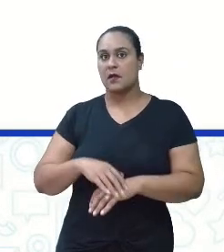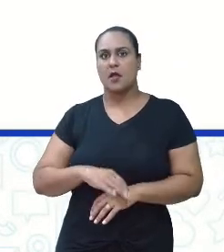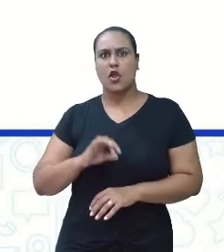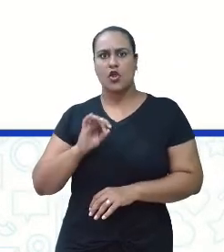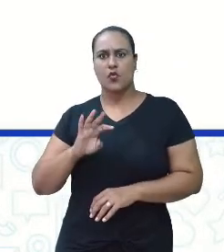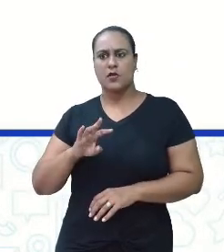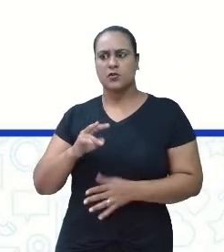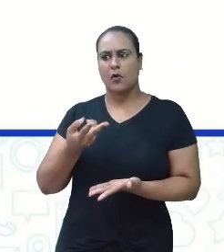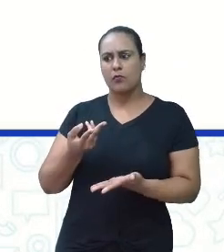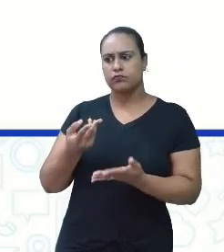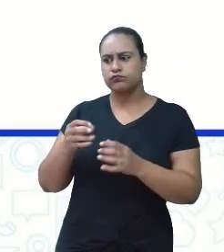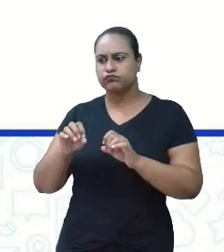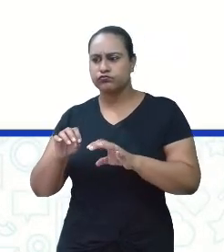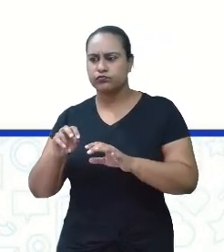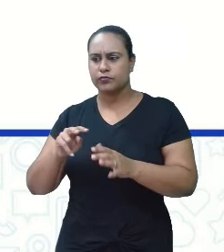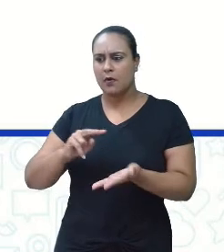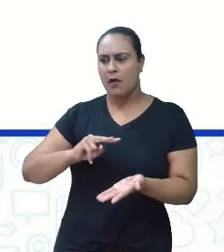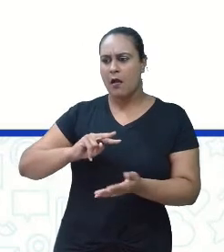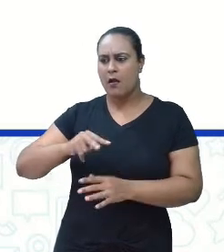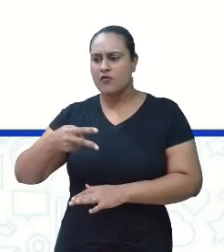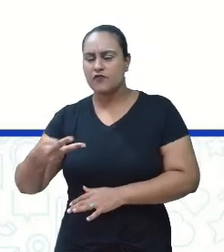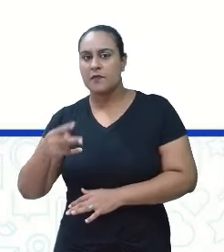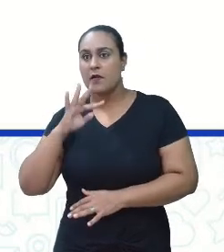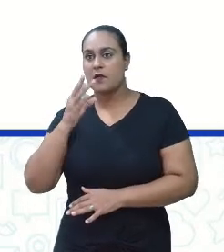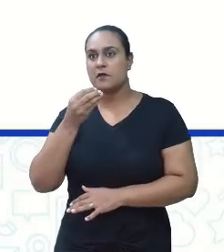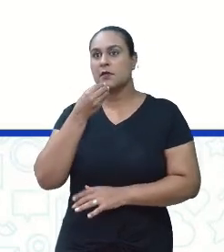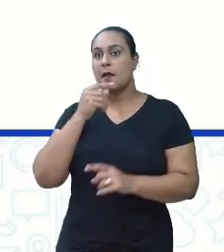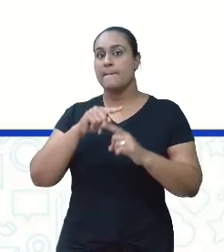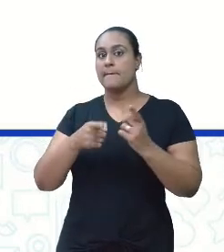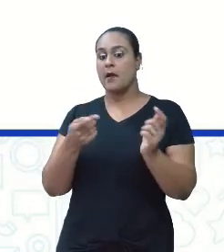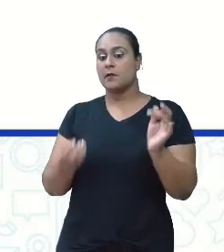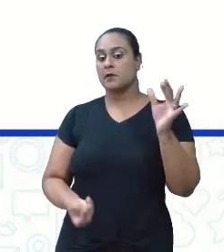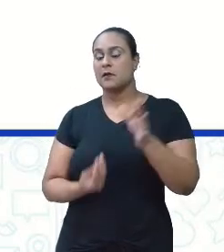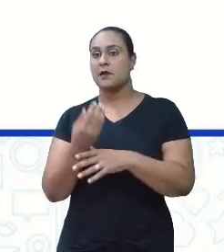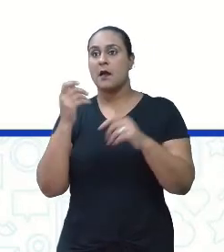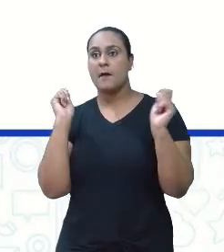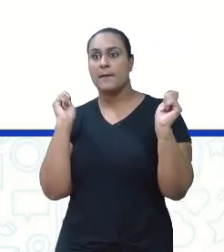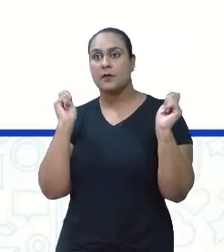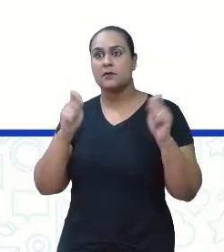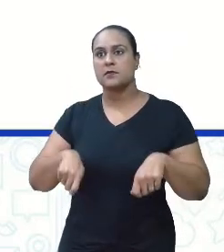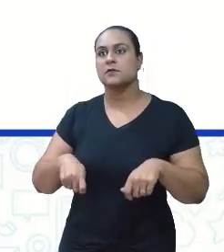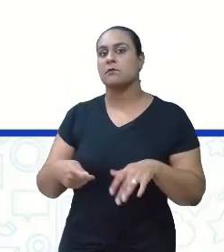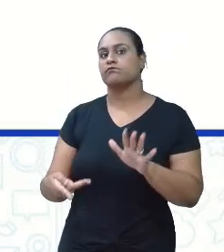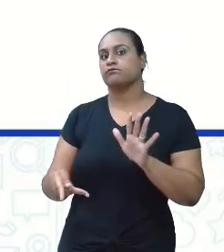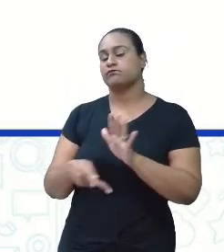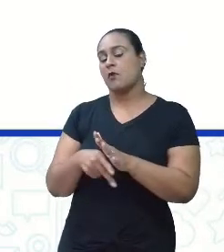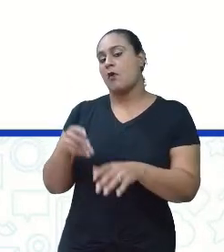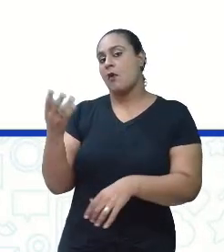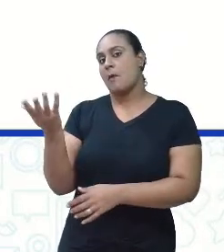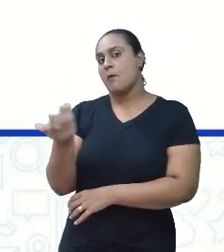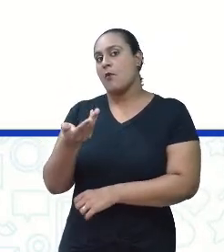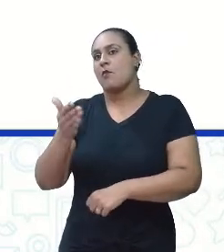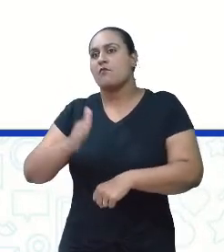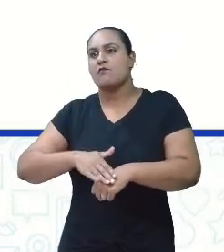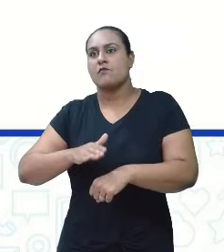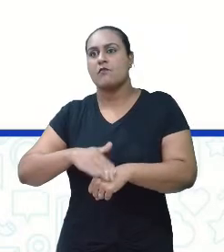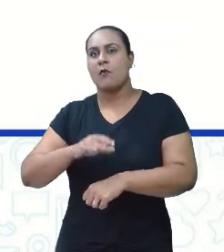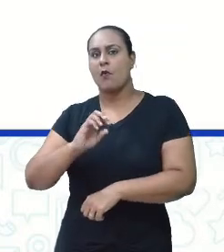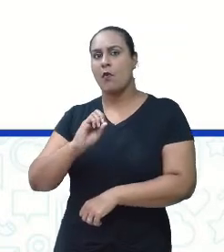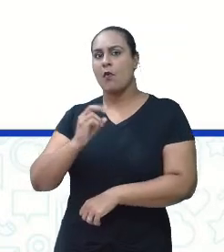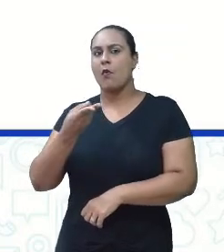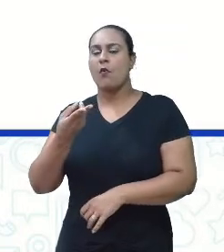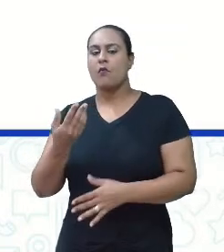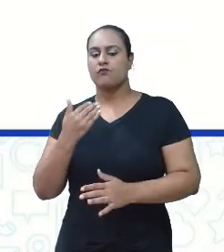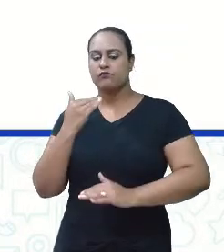é transferir conhecimento, mas criar possibilidades para a sua própria produção ou a sua construção.